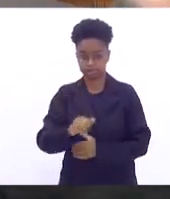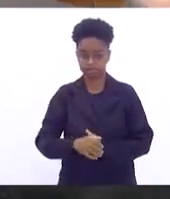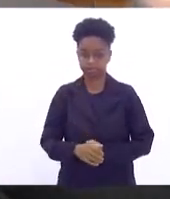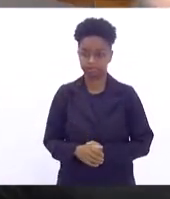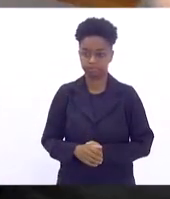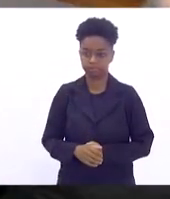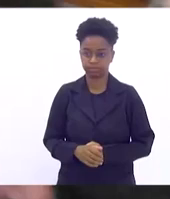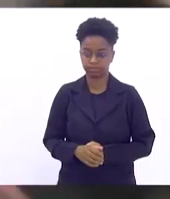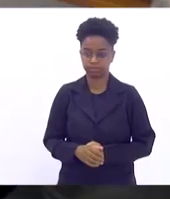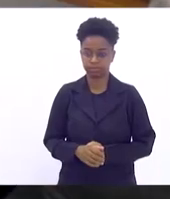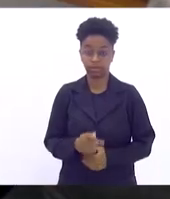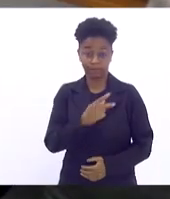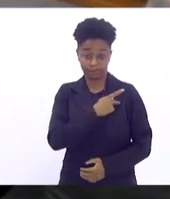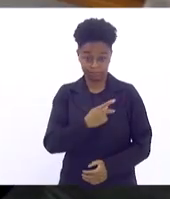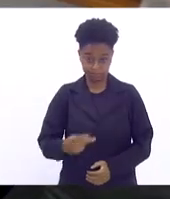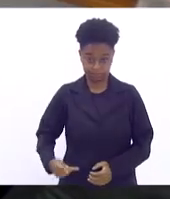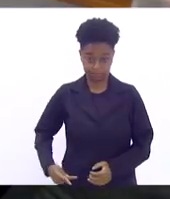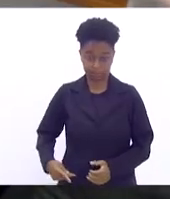presidente